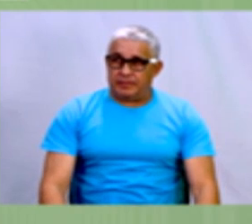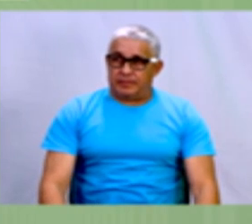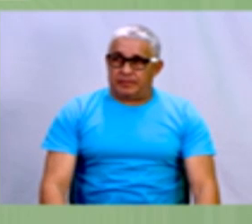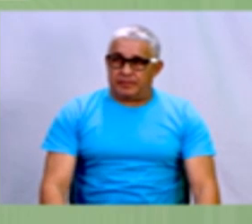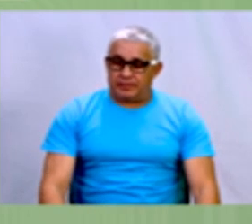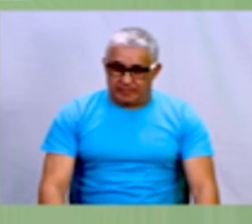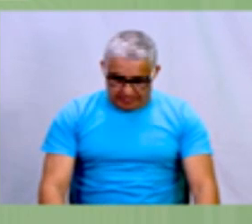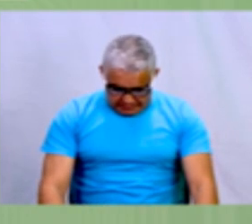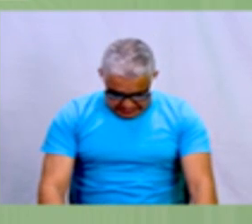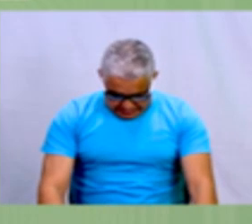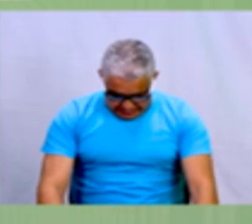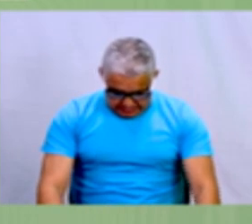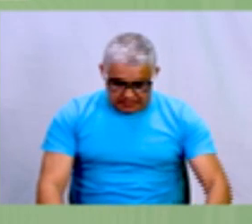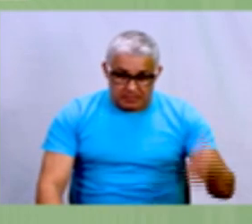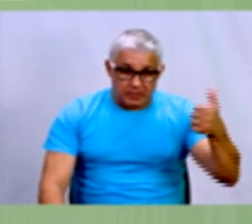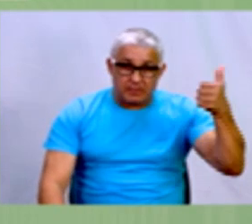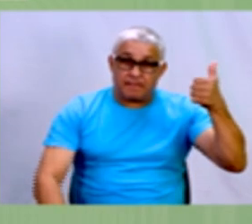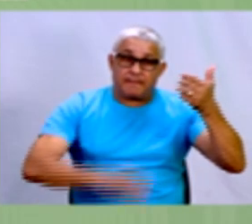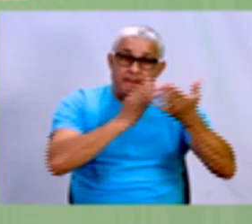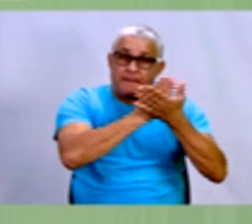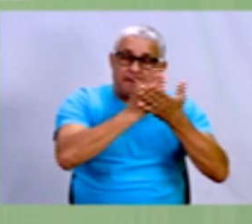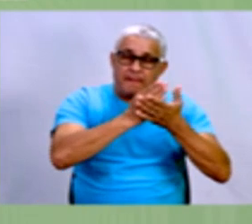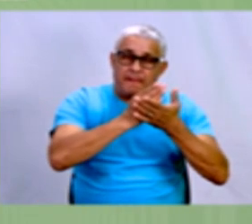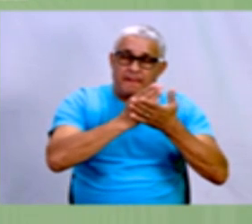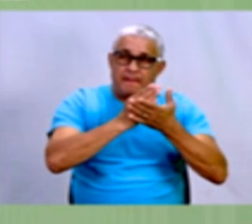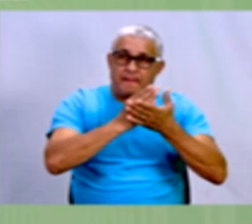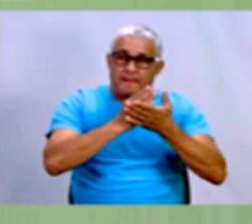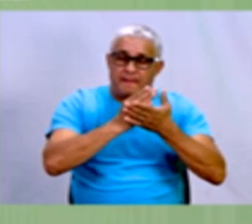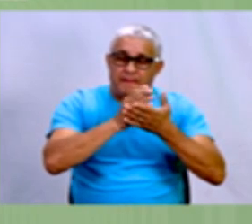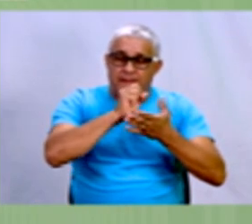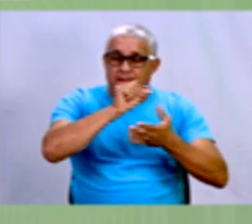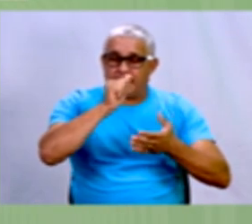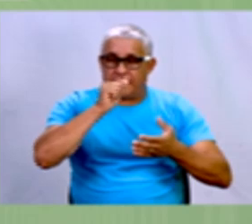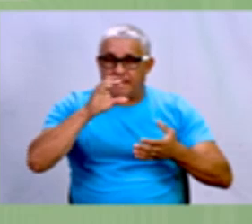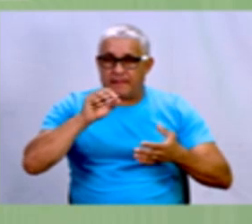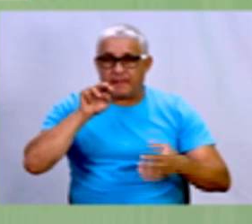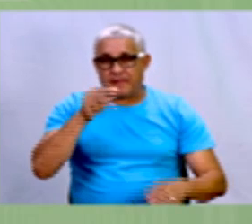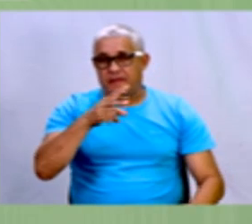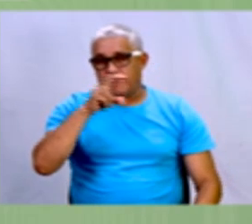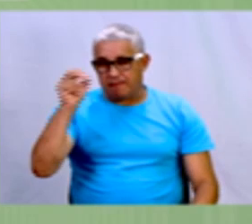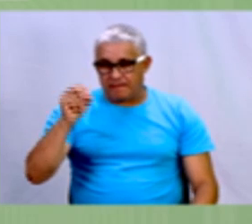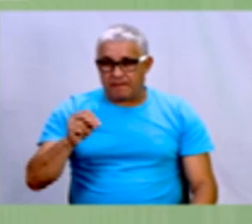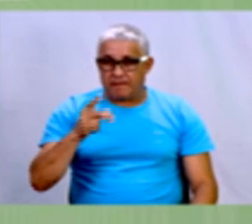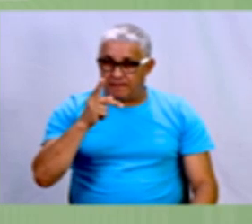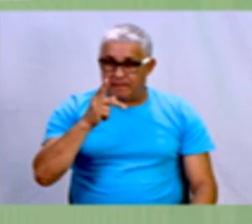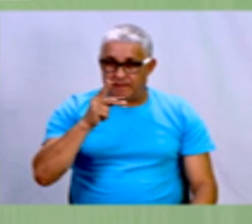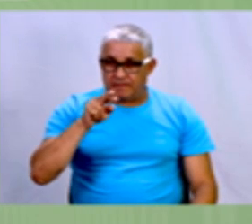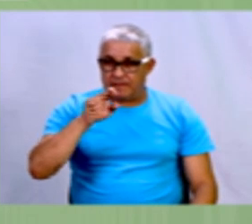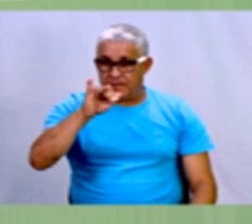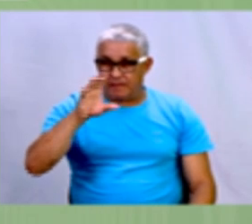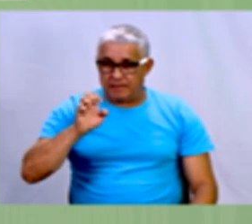quando a gente está falando de primeira parcela no sistema SAC, eu paguei 3.500. No sistema Price,